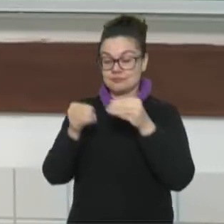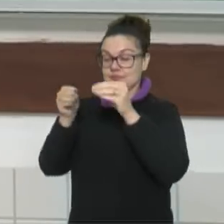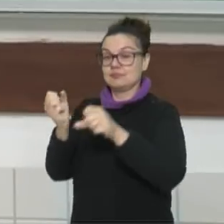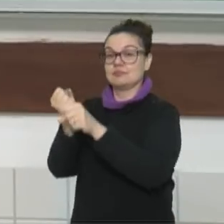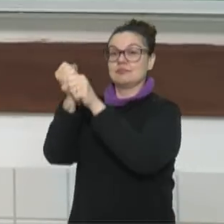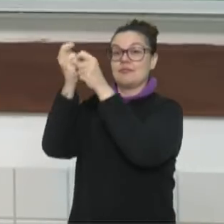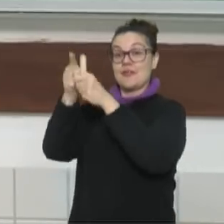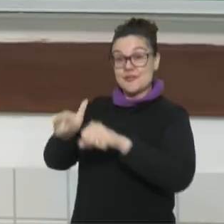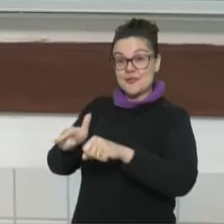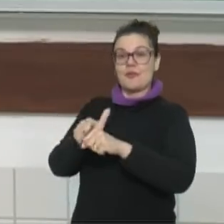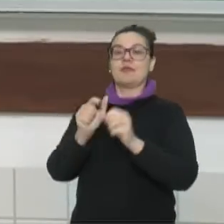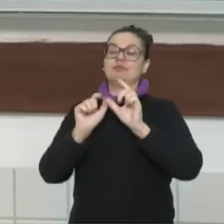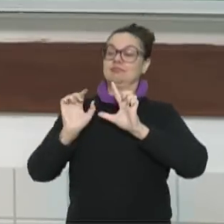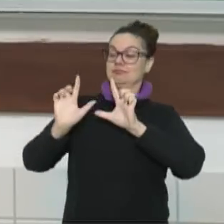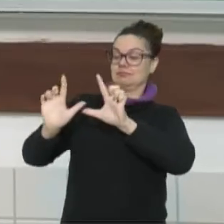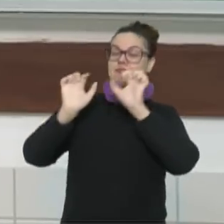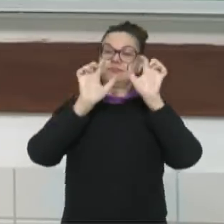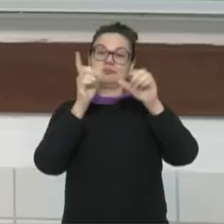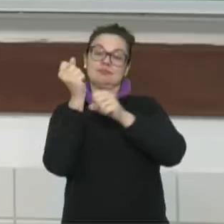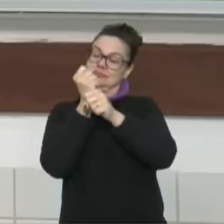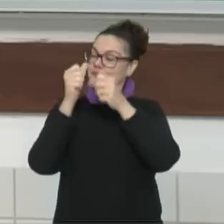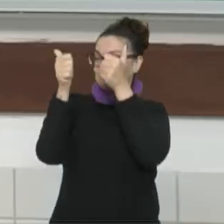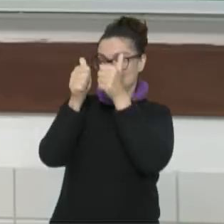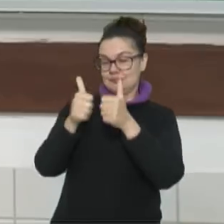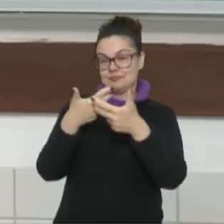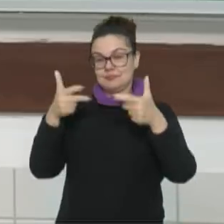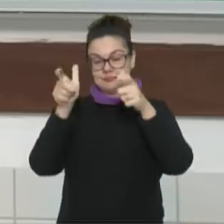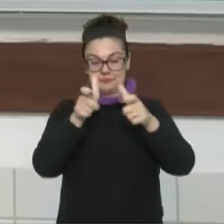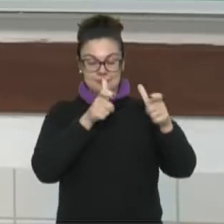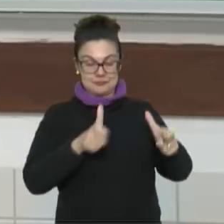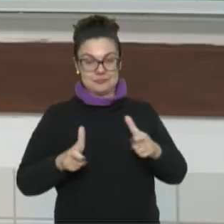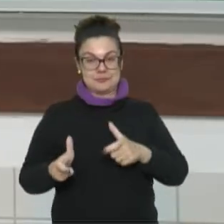locais, né? E ser montada nesses outros locais.